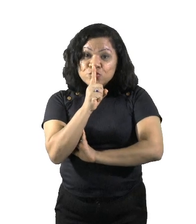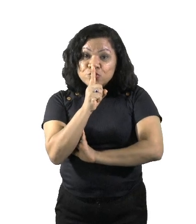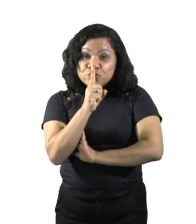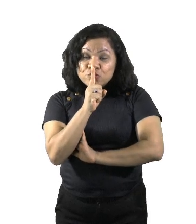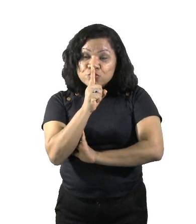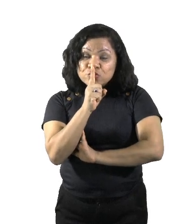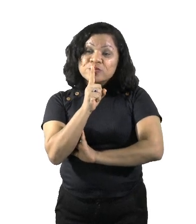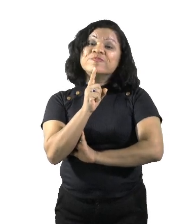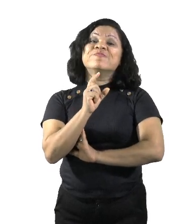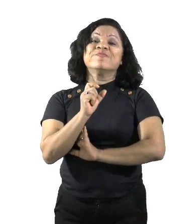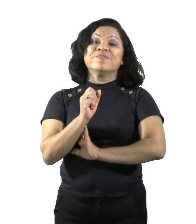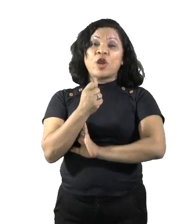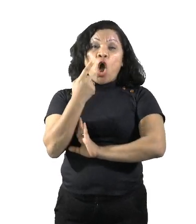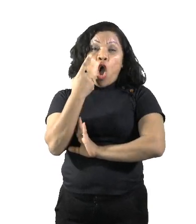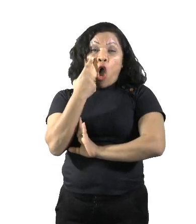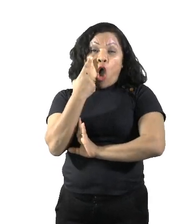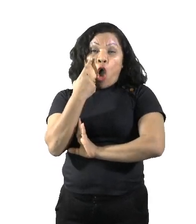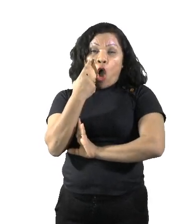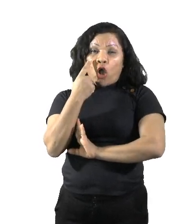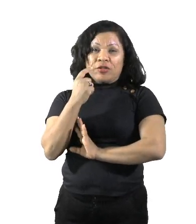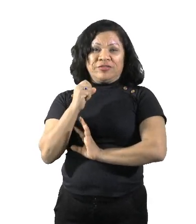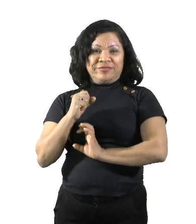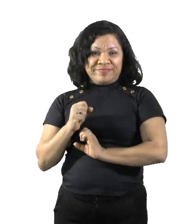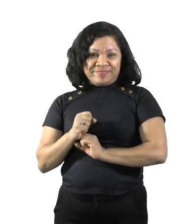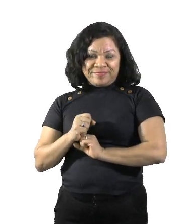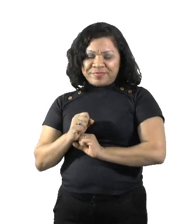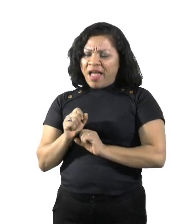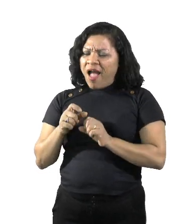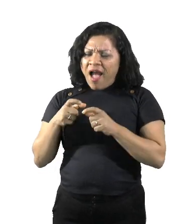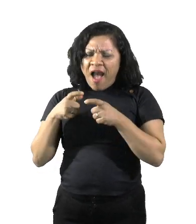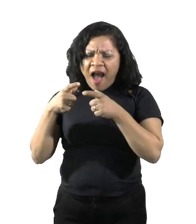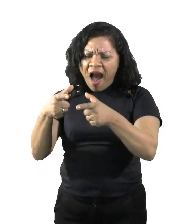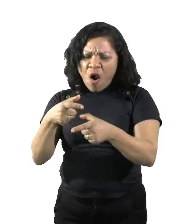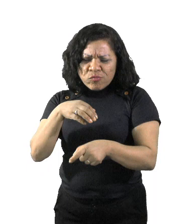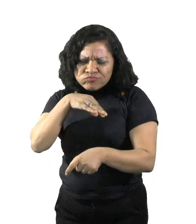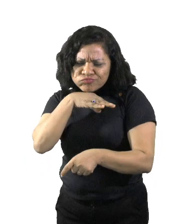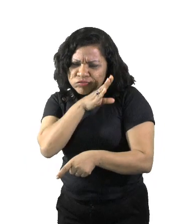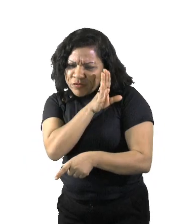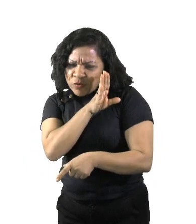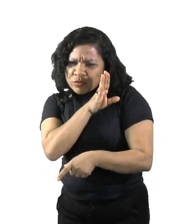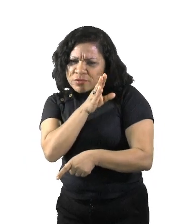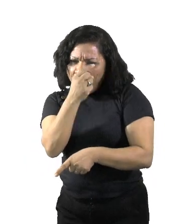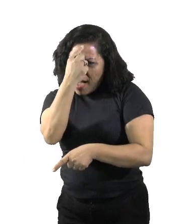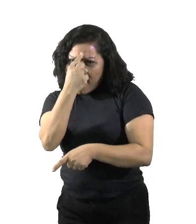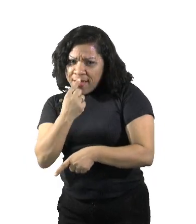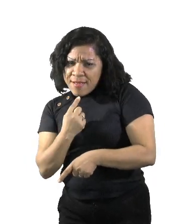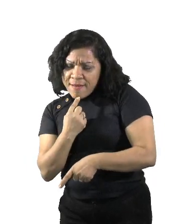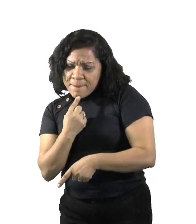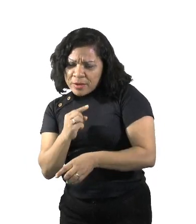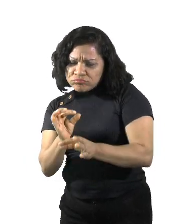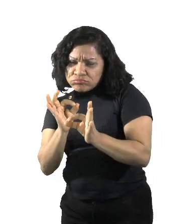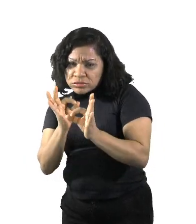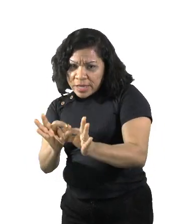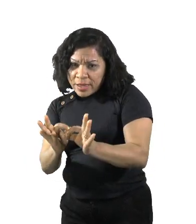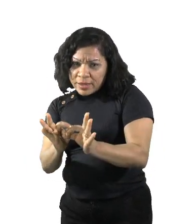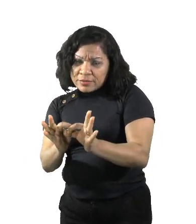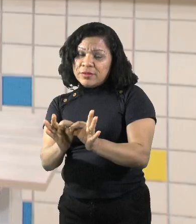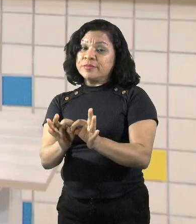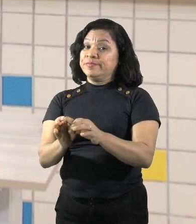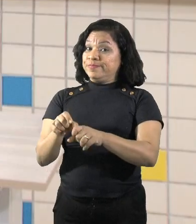Só pela imagem. Onde você acha que essa imagem seria apropriada? Essa